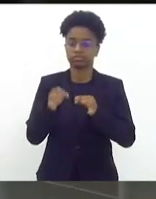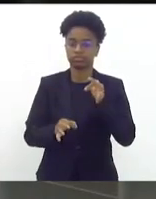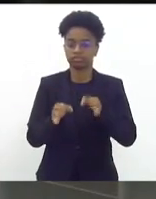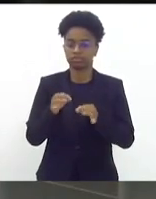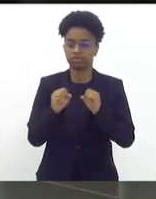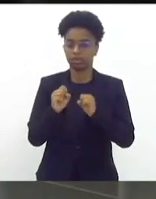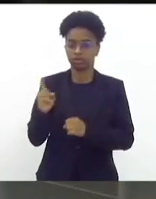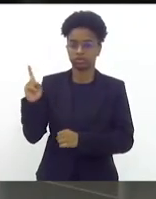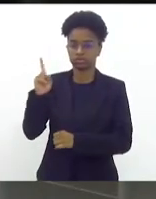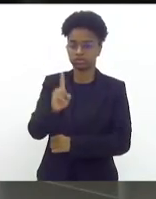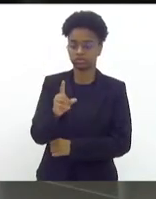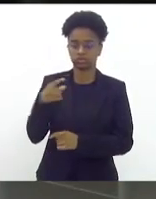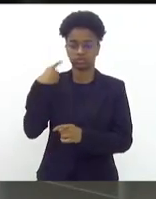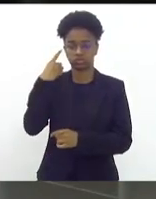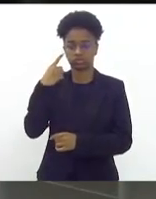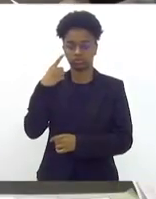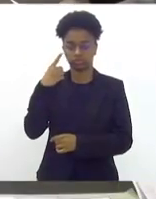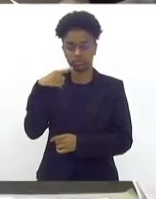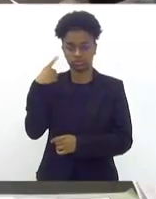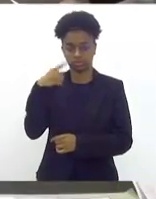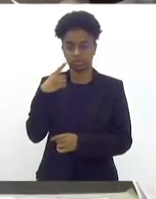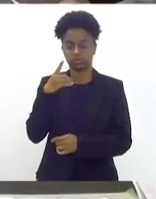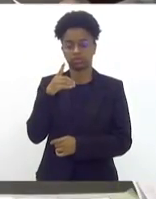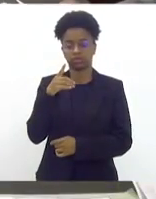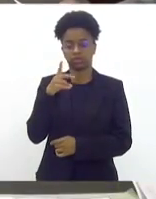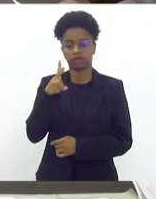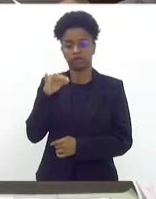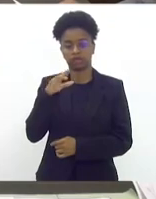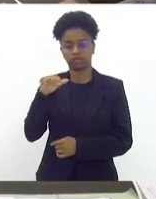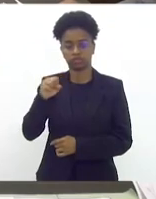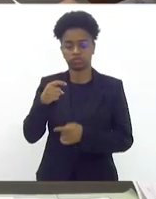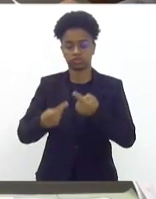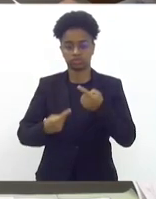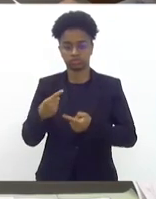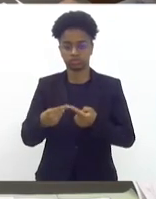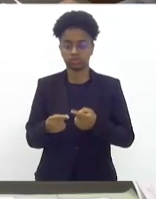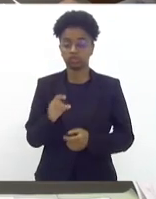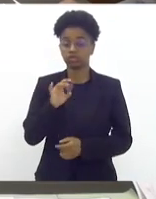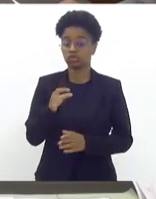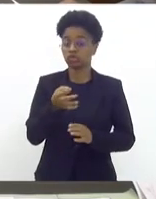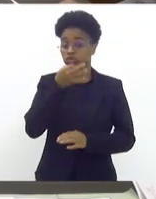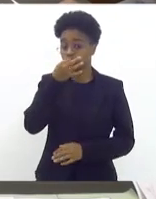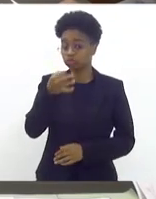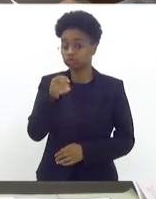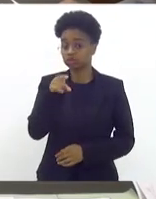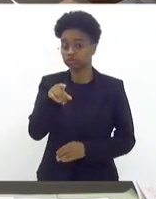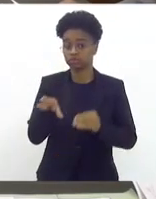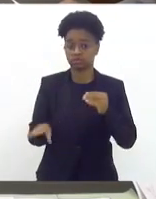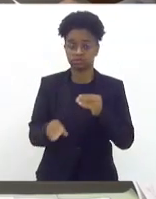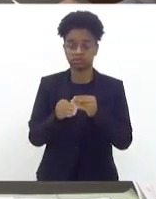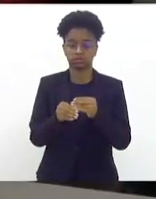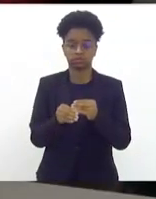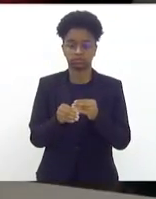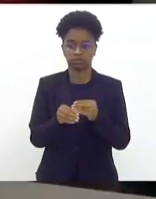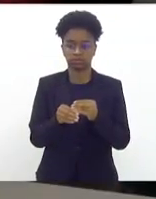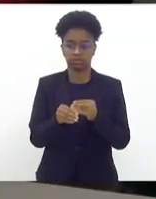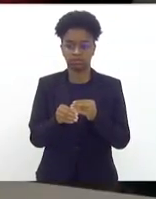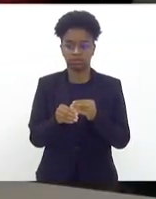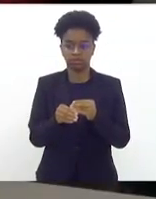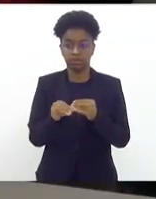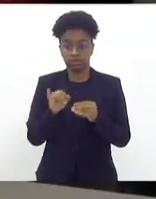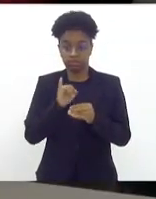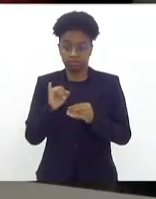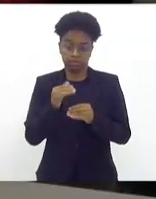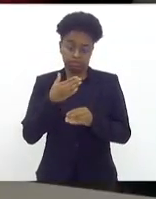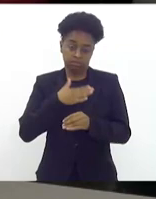Para discutir, deputado Vinícius Cozzolino. Apenas para sugerir a Vossa Excelência que inclua, se assim